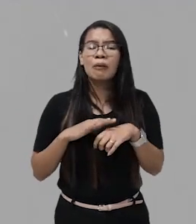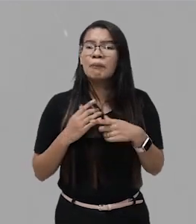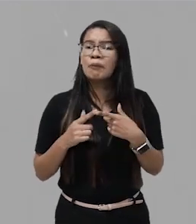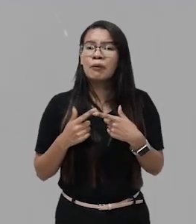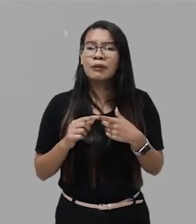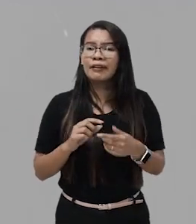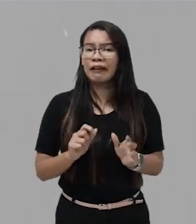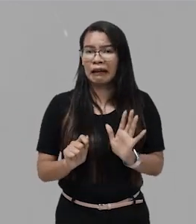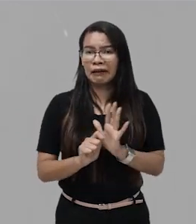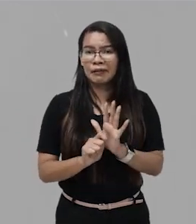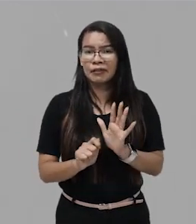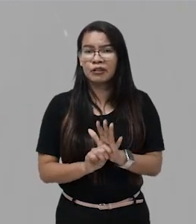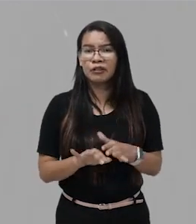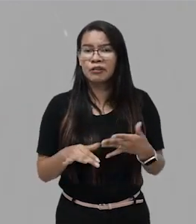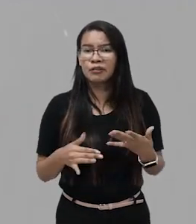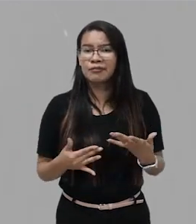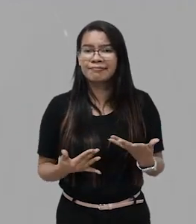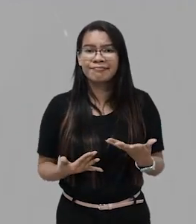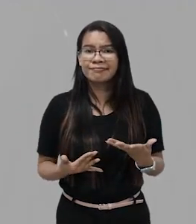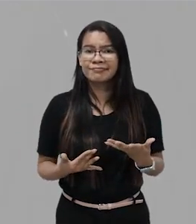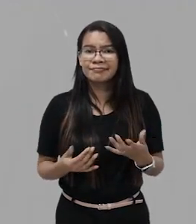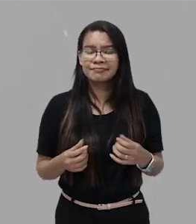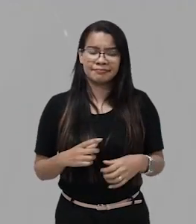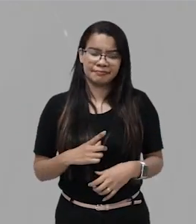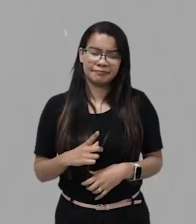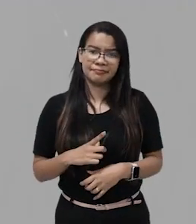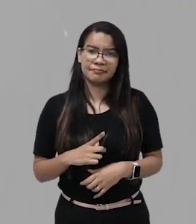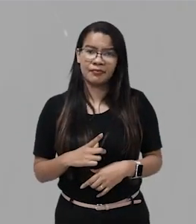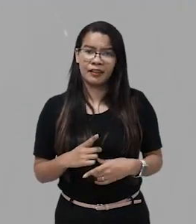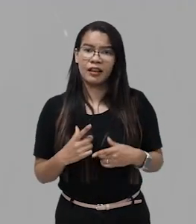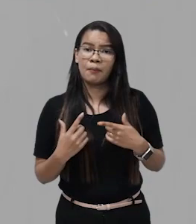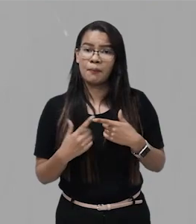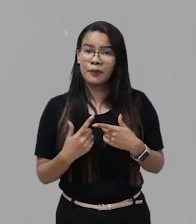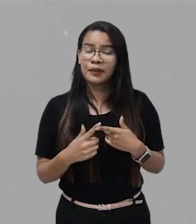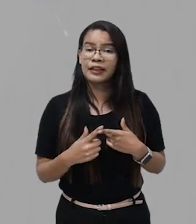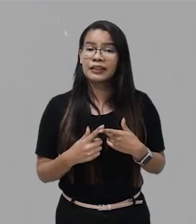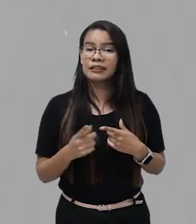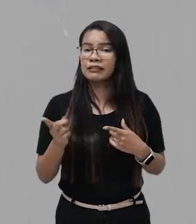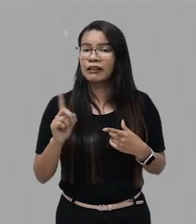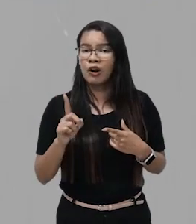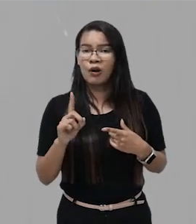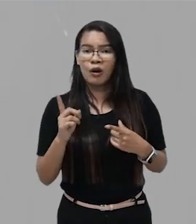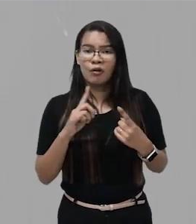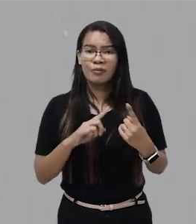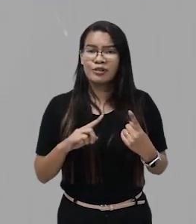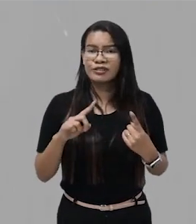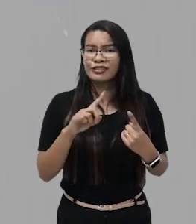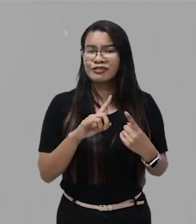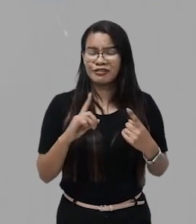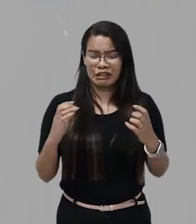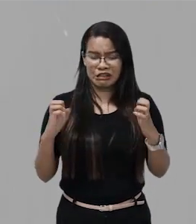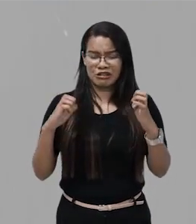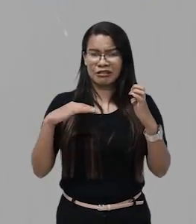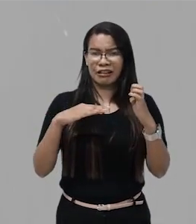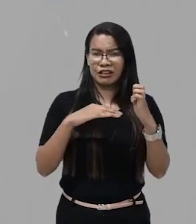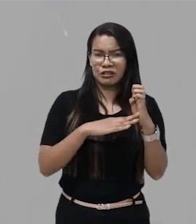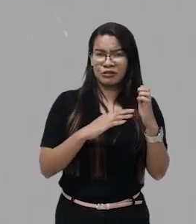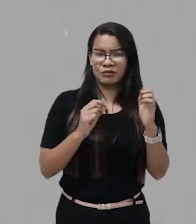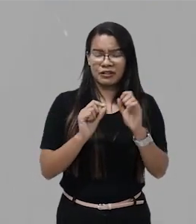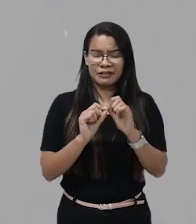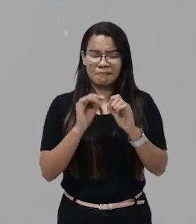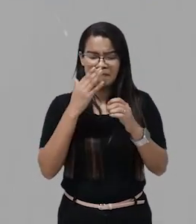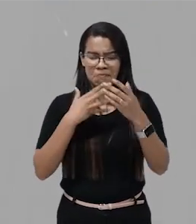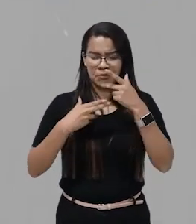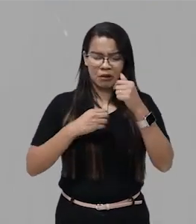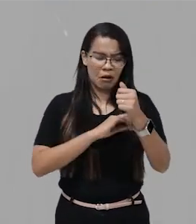droga existe? Ela existe, mas não é com o objetivo estético, de fazer com que o cara fique grande, musculosão,